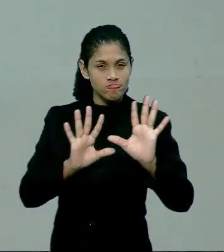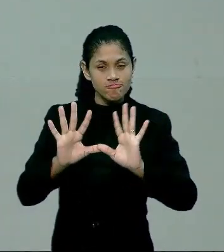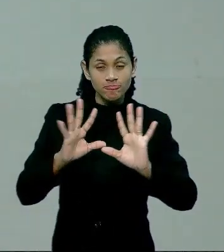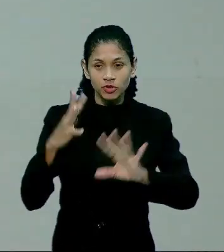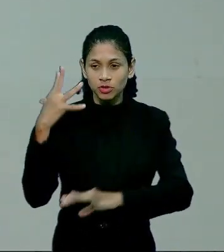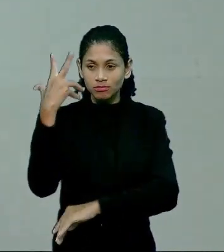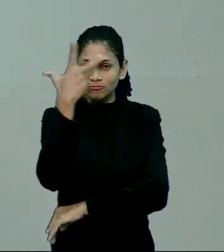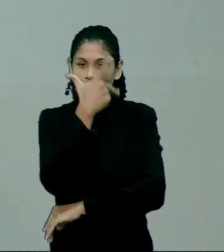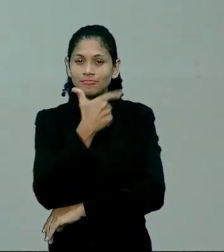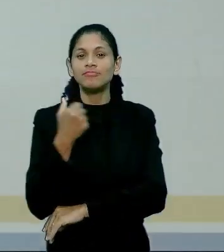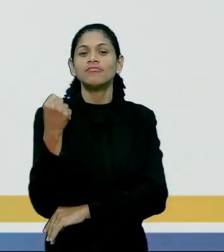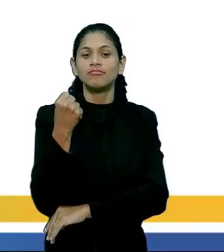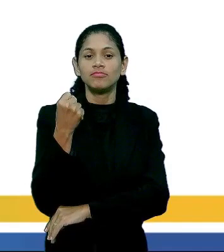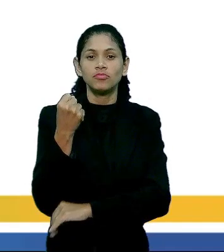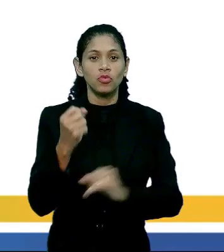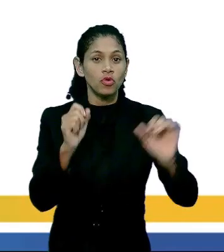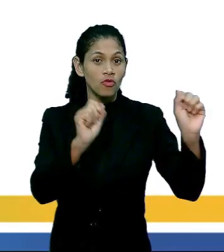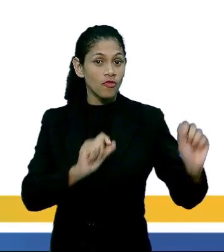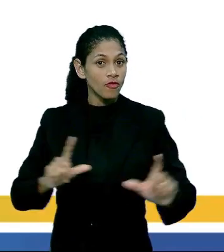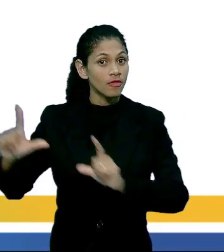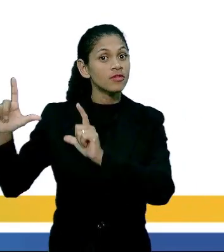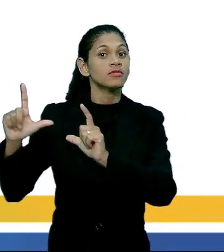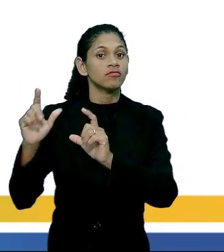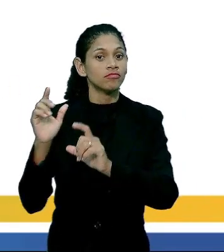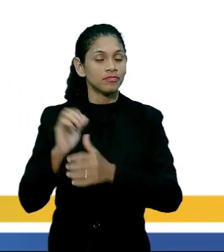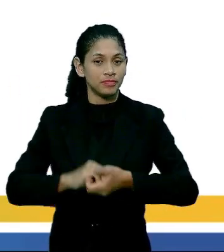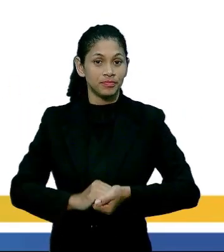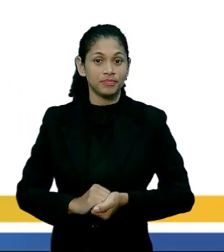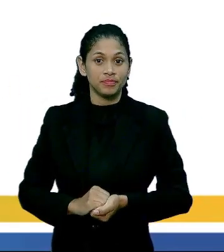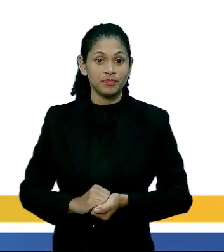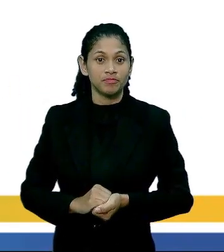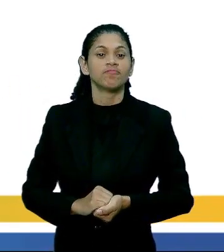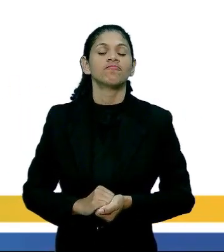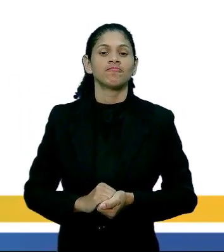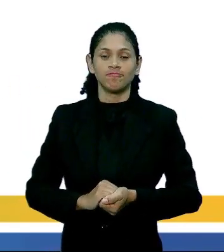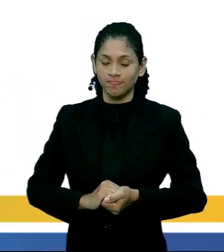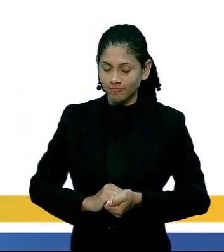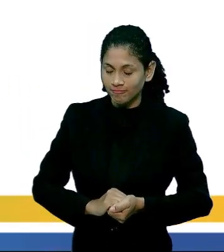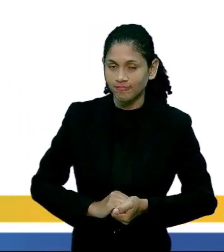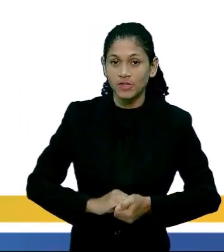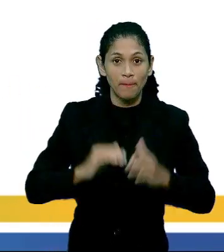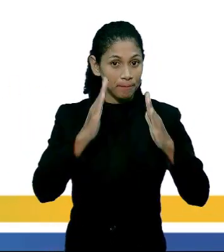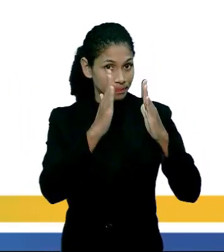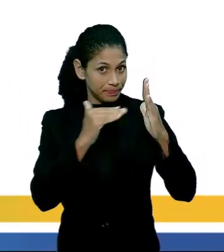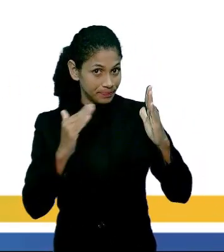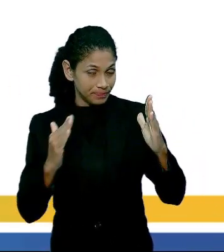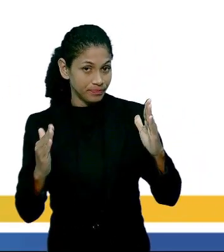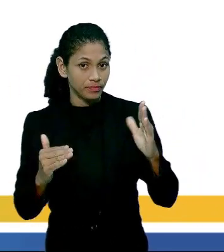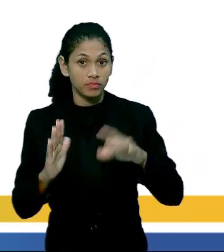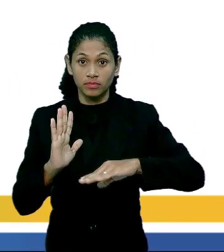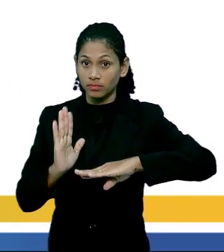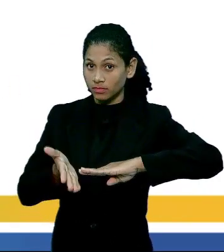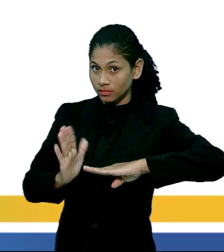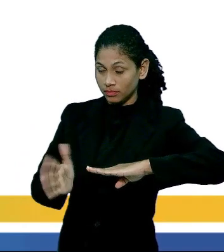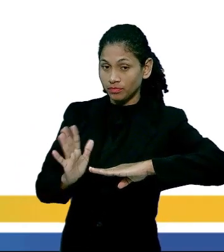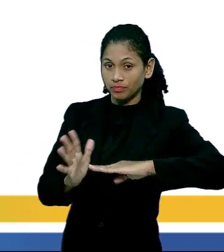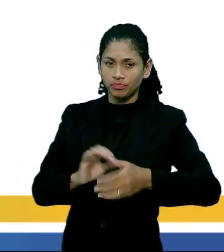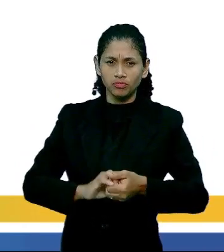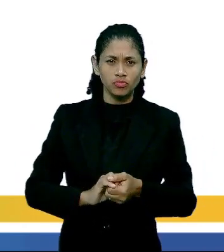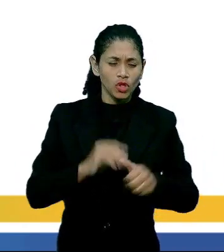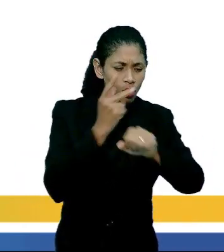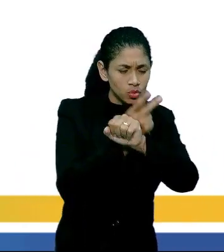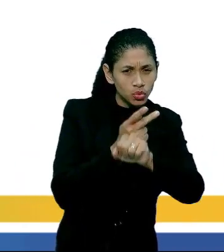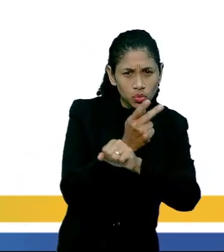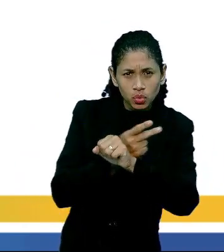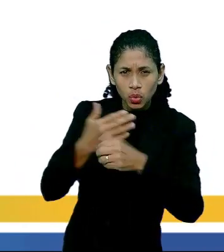e close. Então, foca na tela, porque a gente vai abordar o quê? Padrão estético contemporâneo. A busca pelo corpo ideal e